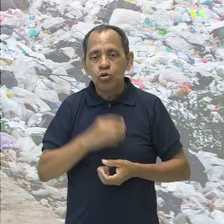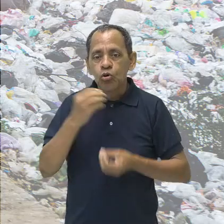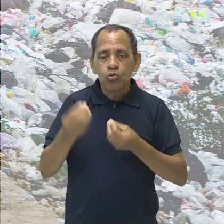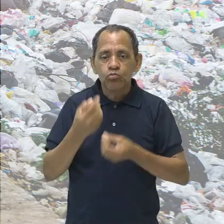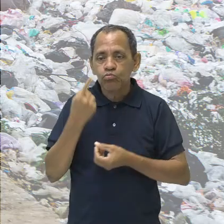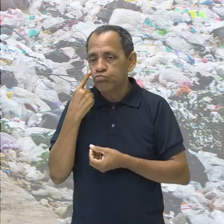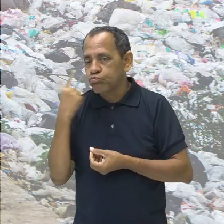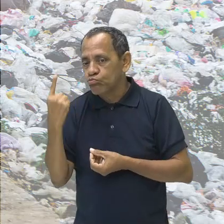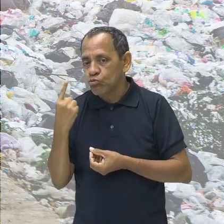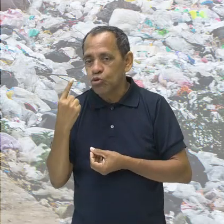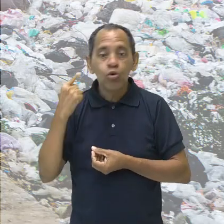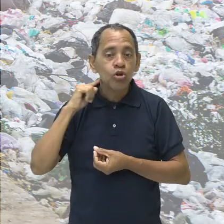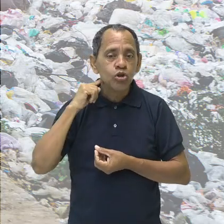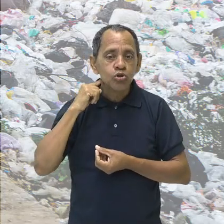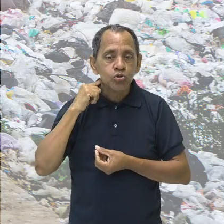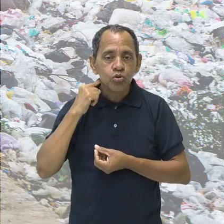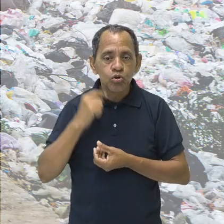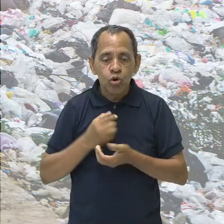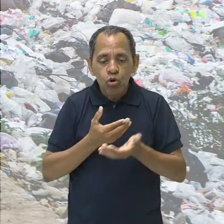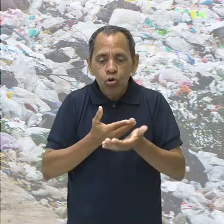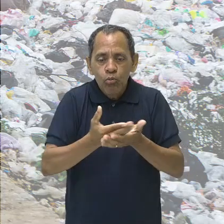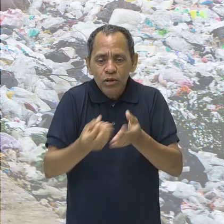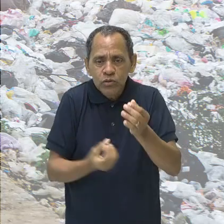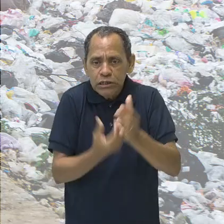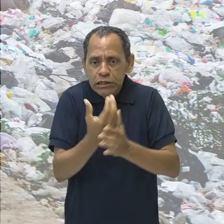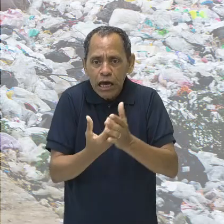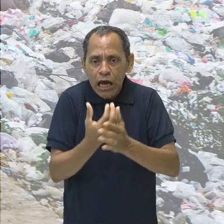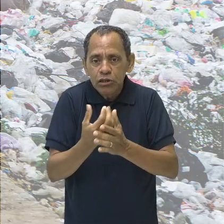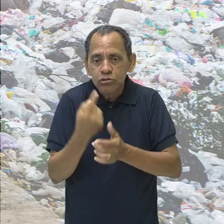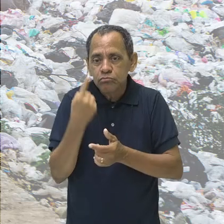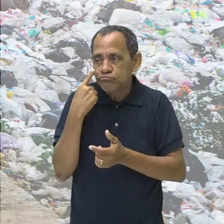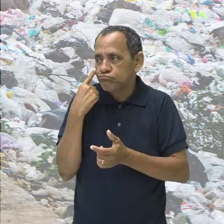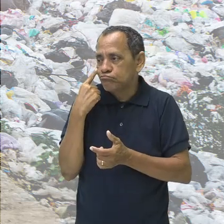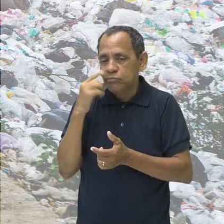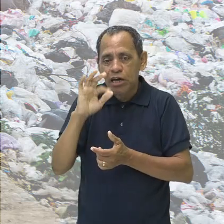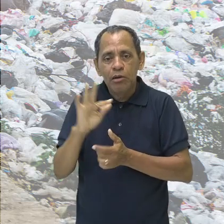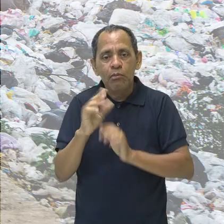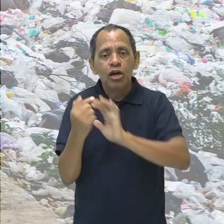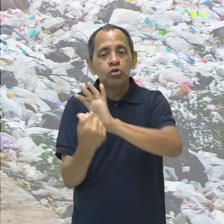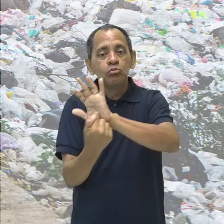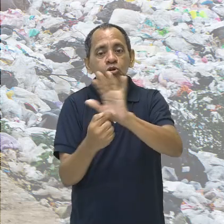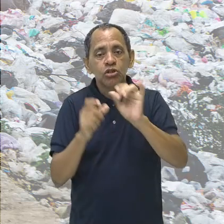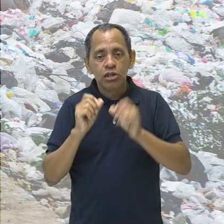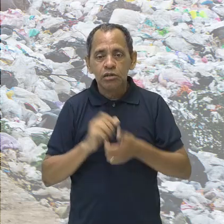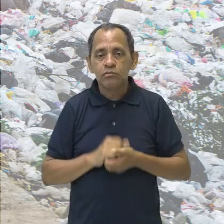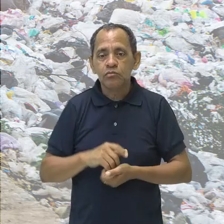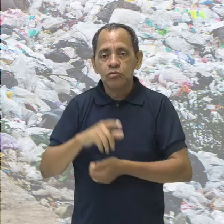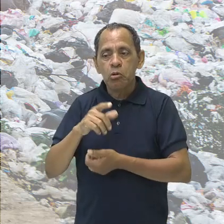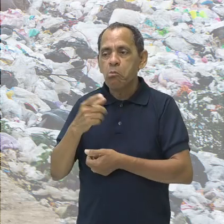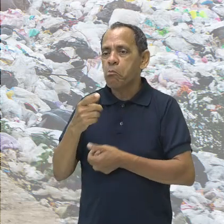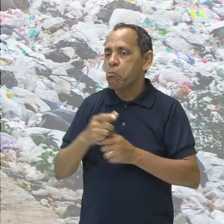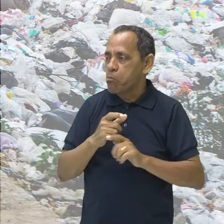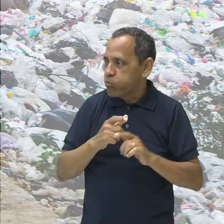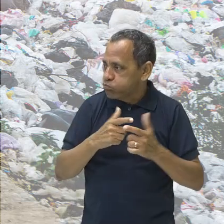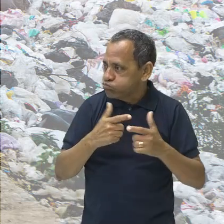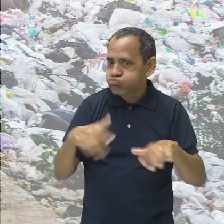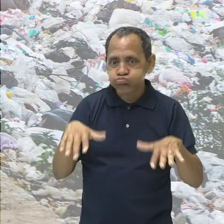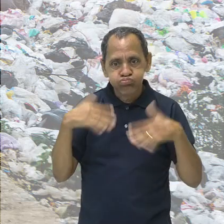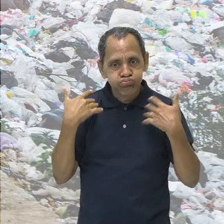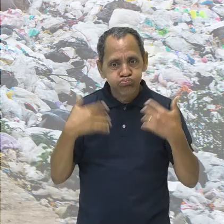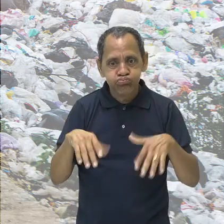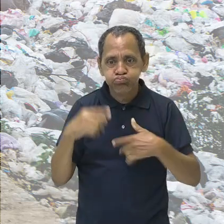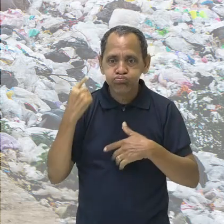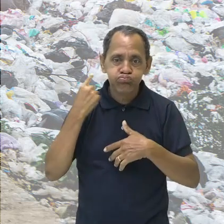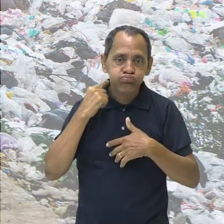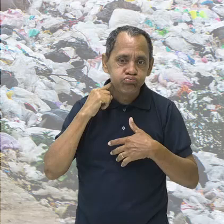para onde vai. Note essa imagem que nós temos aqui, um grande lixão, né? Se você não tem aí na